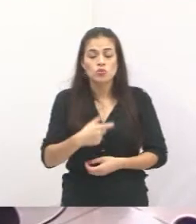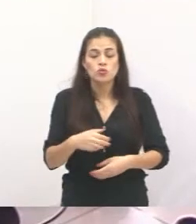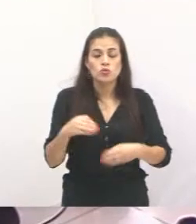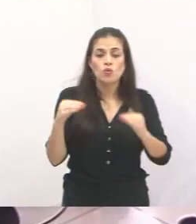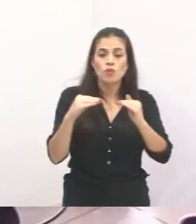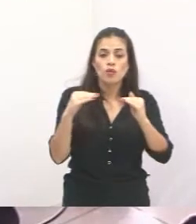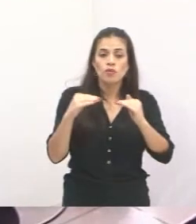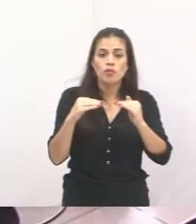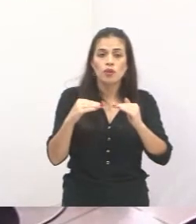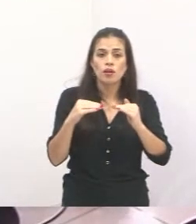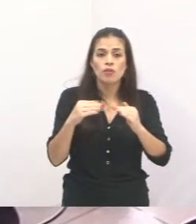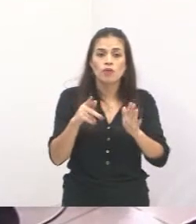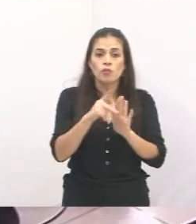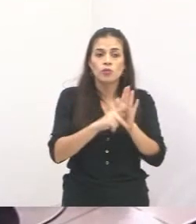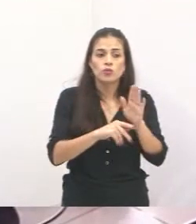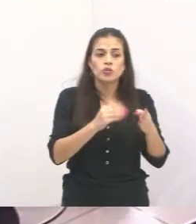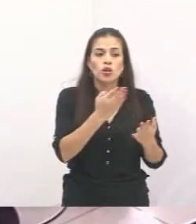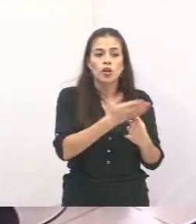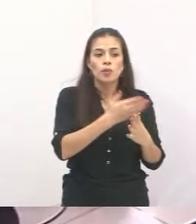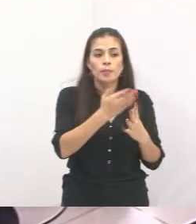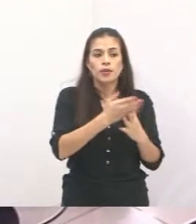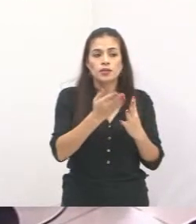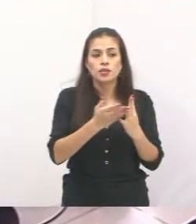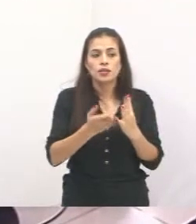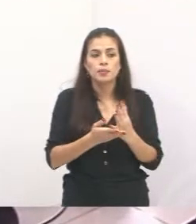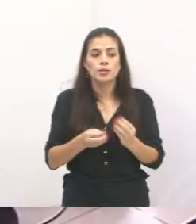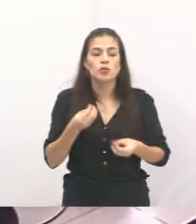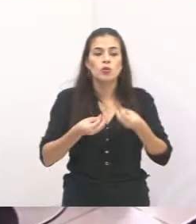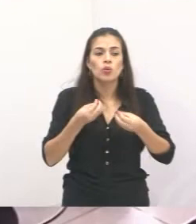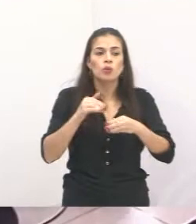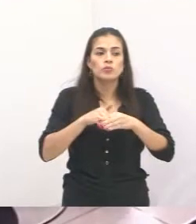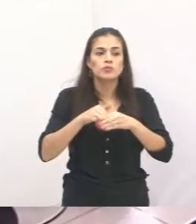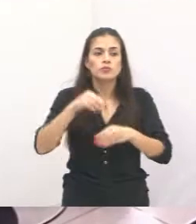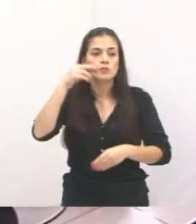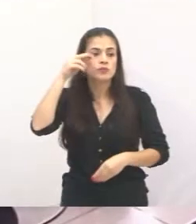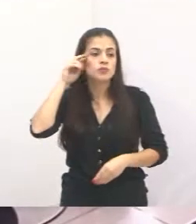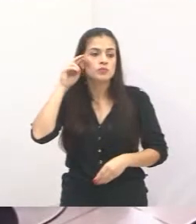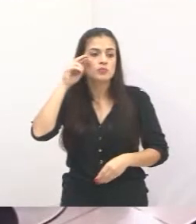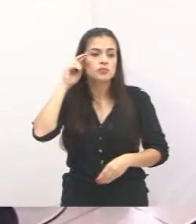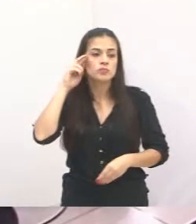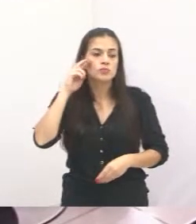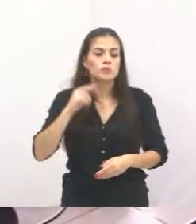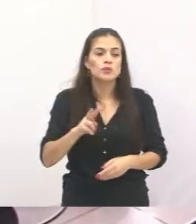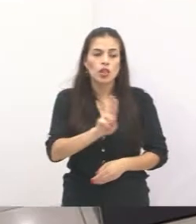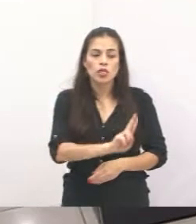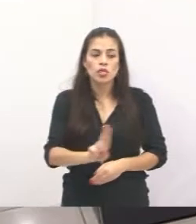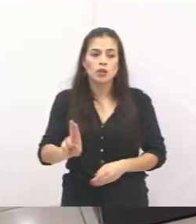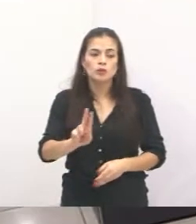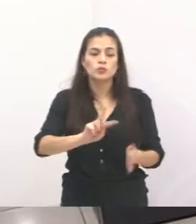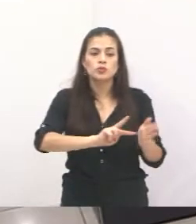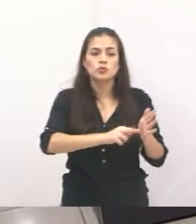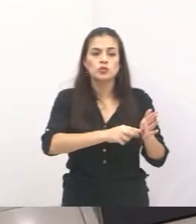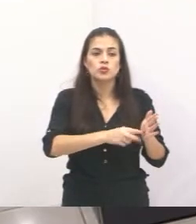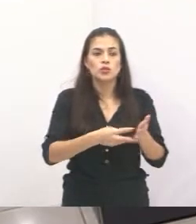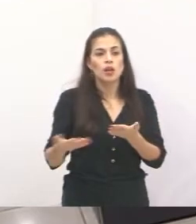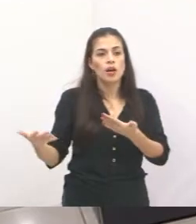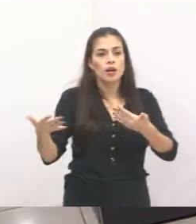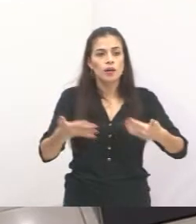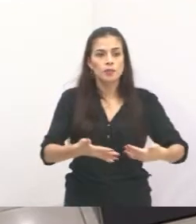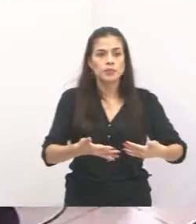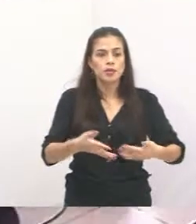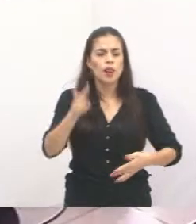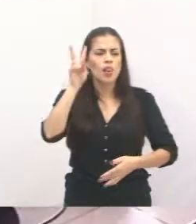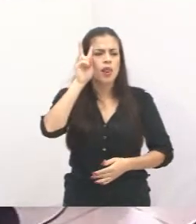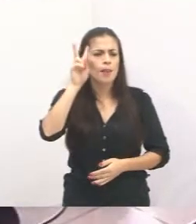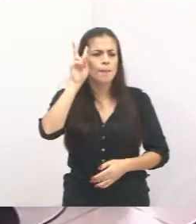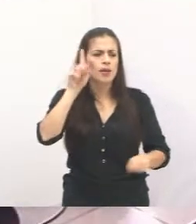do reparcelamento. Como vota o vereador Roninha? Em nome do sindicato que está aqui presente, também